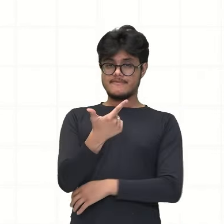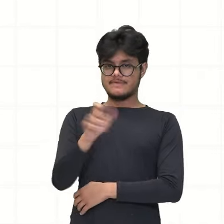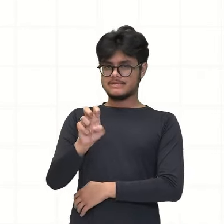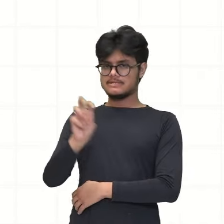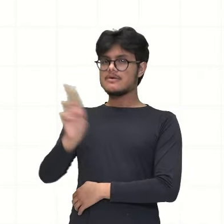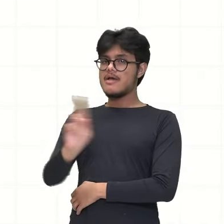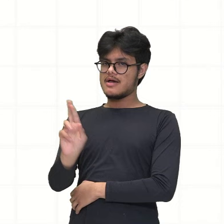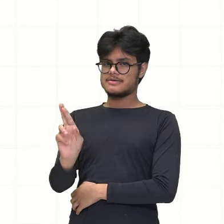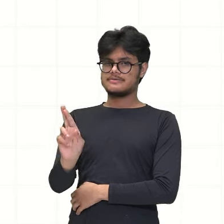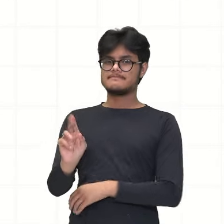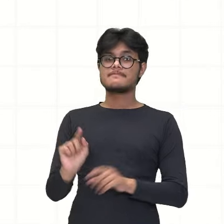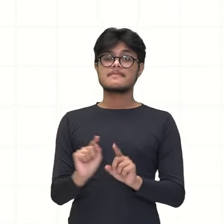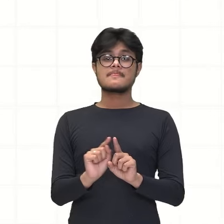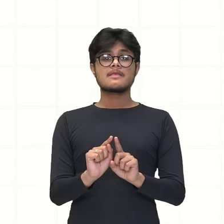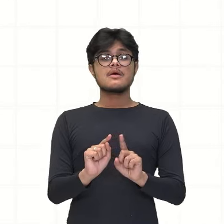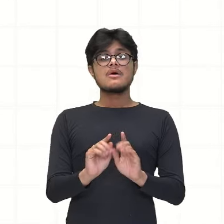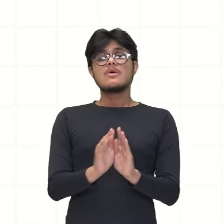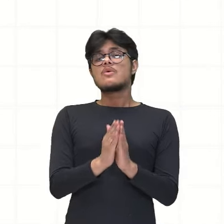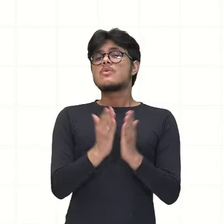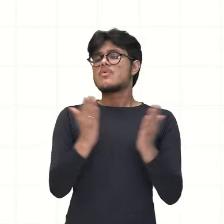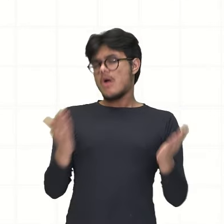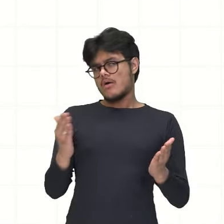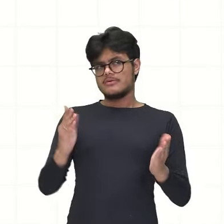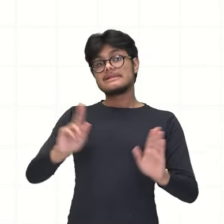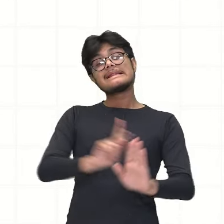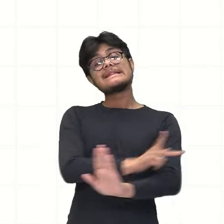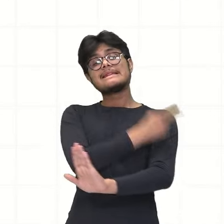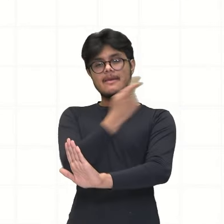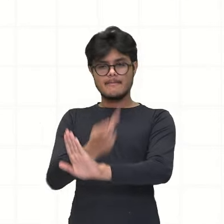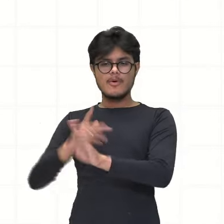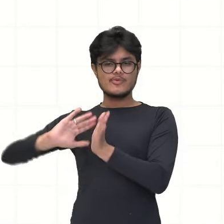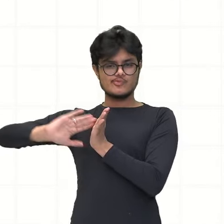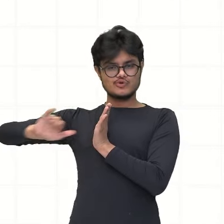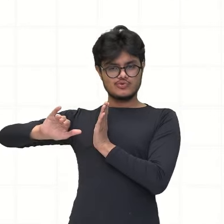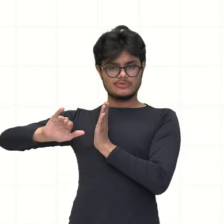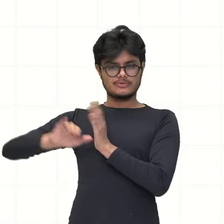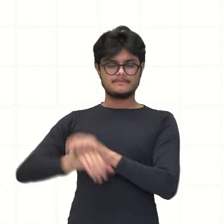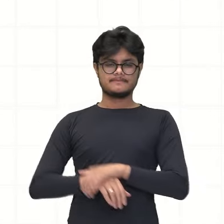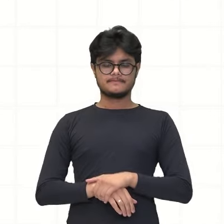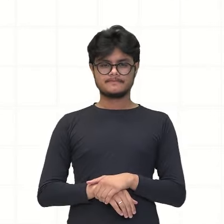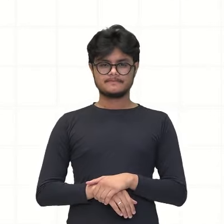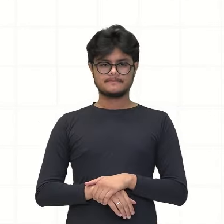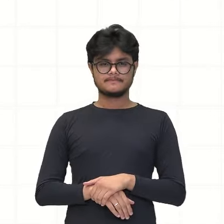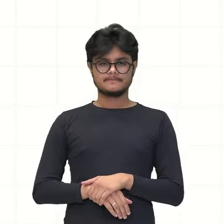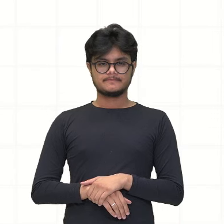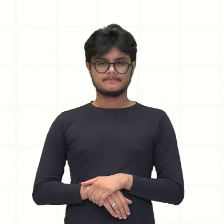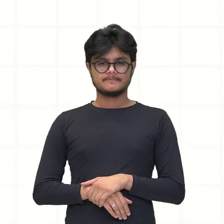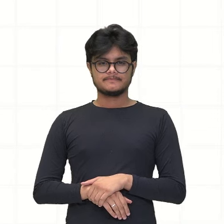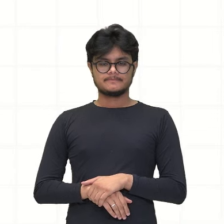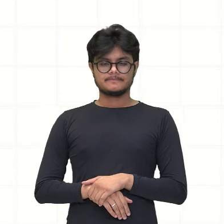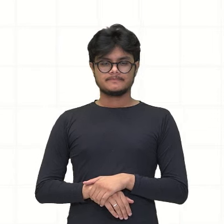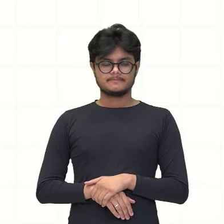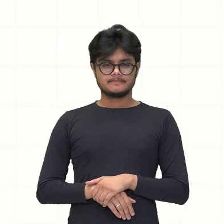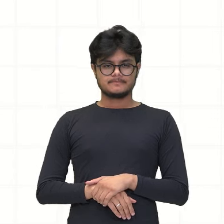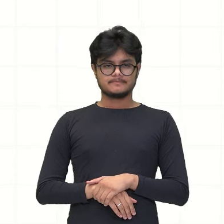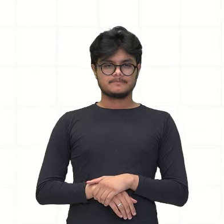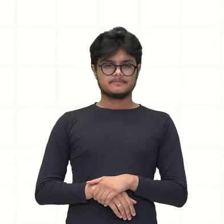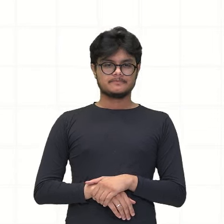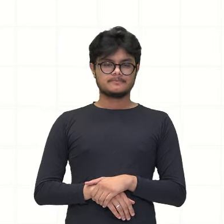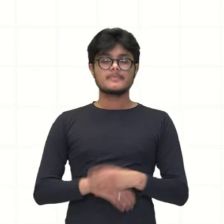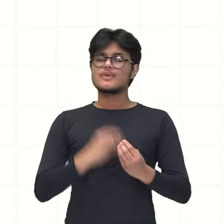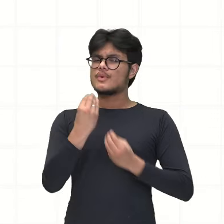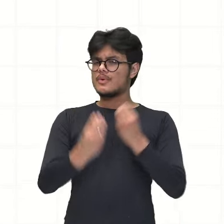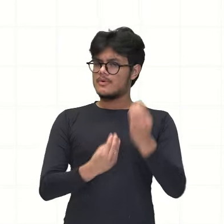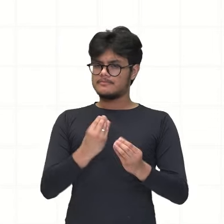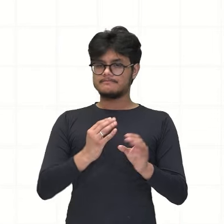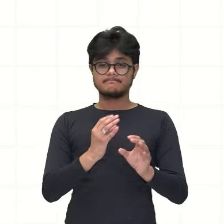25, quanto custará após o desconto? Então, a primeira forma de calcular